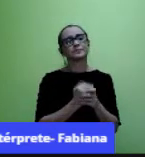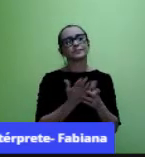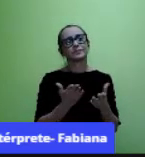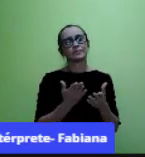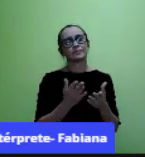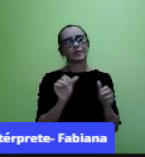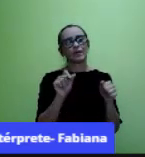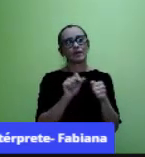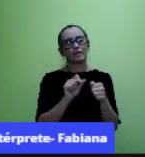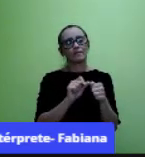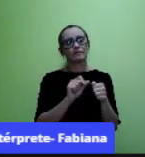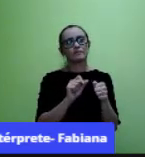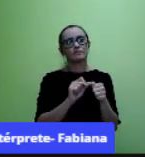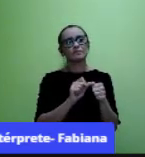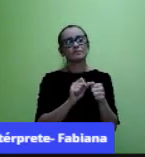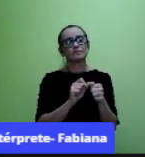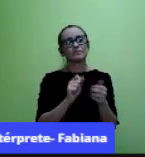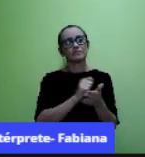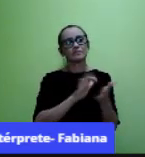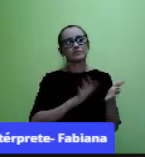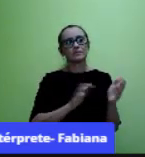aquela atividade, tá bom?